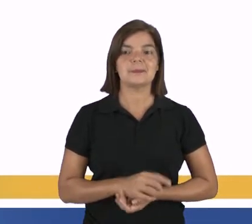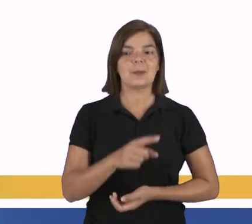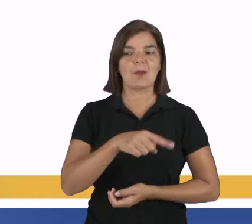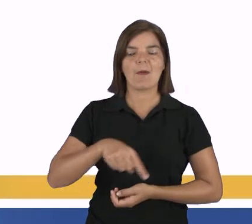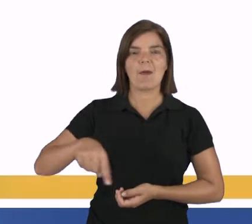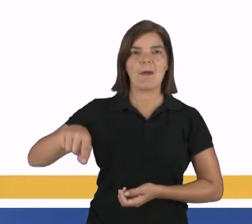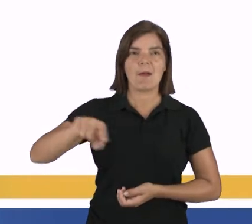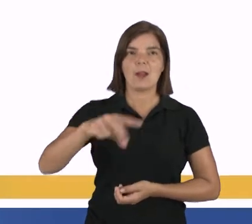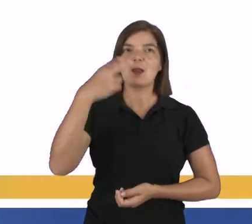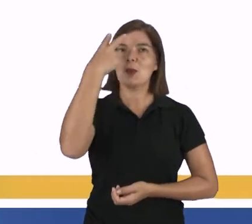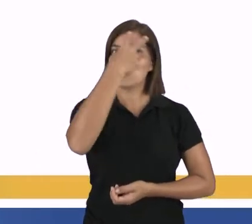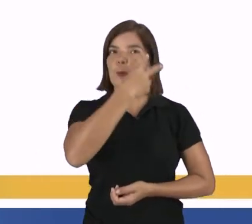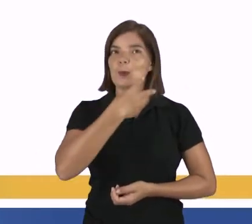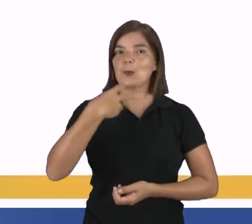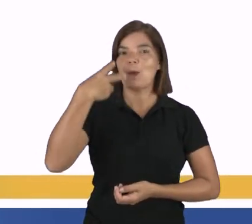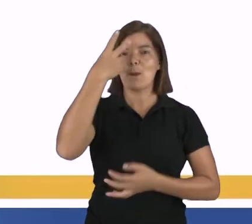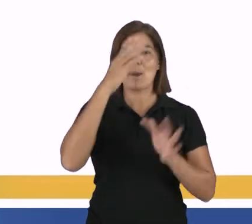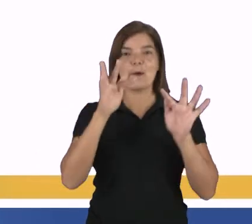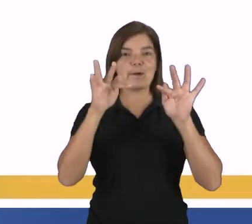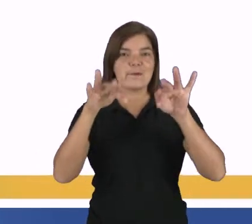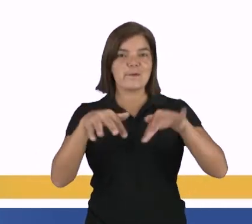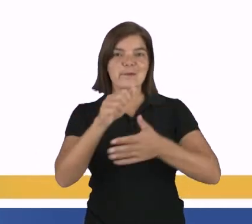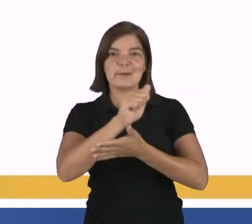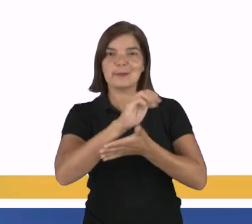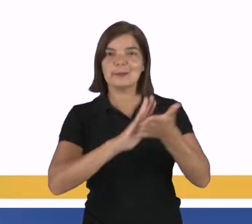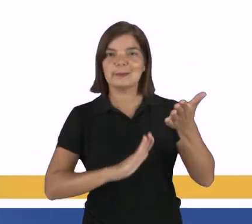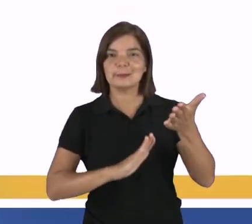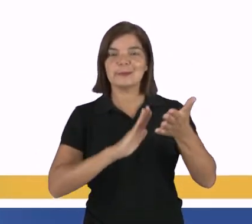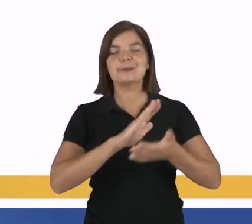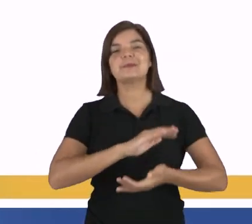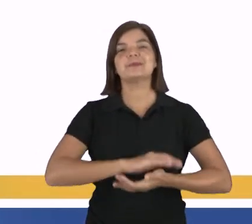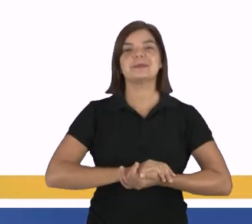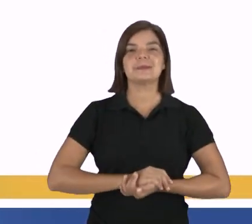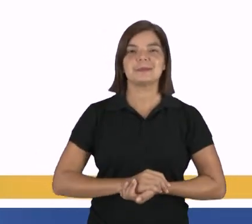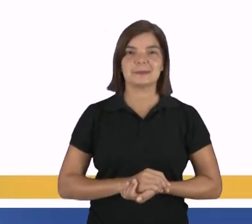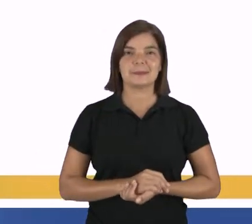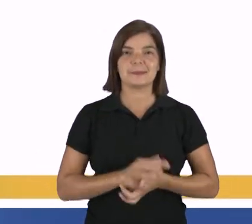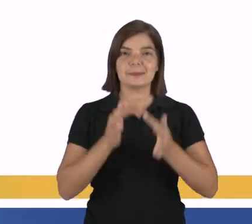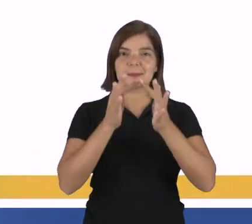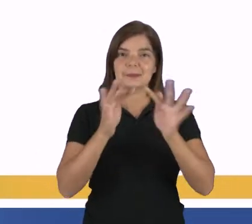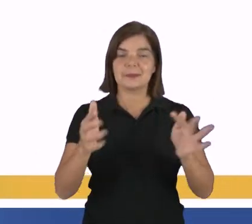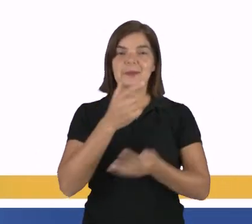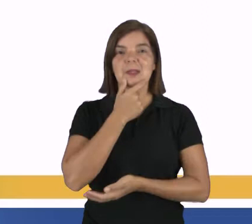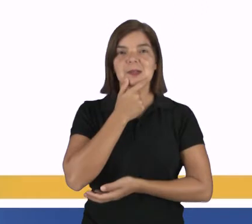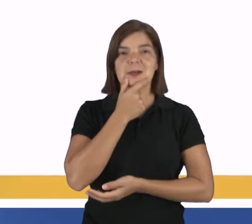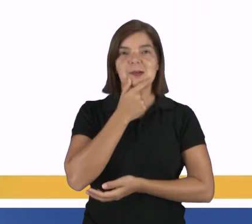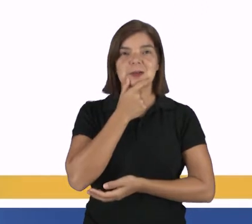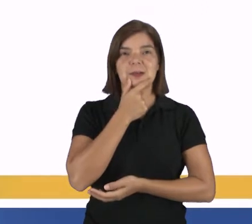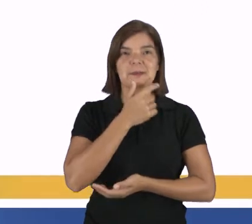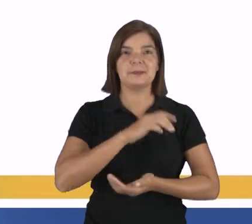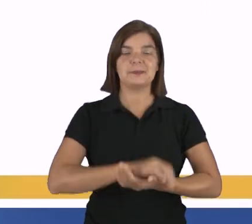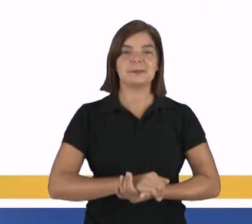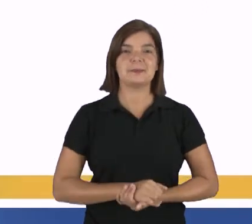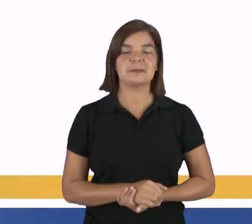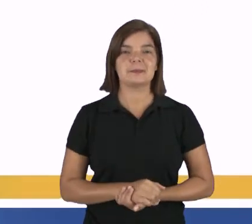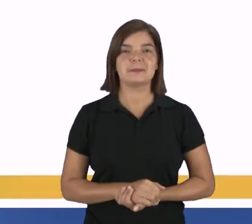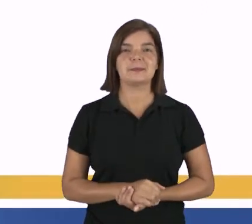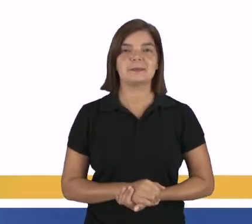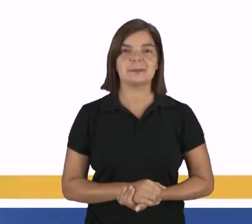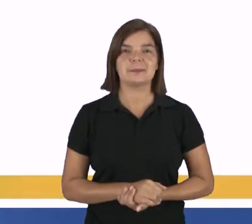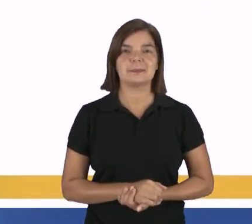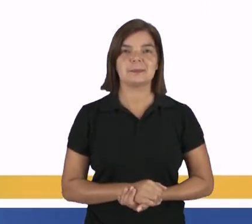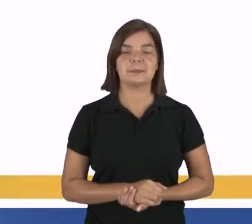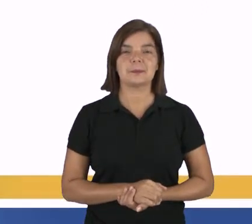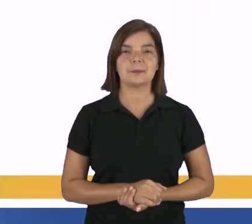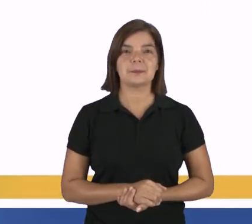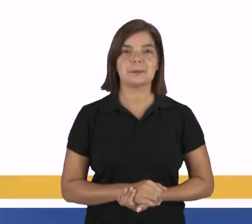Eles levam 2 horas para terminar a tarefa. It takes them 2 hours to finish the task.